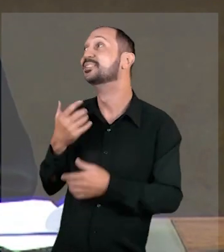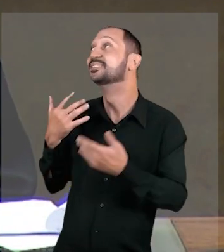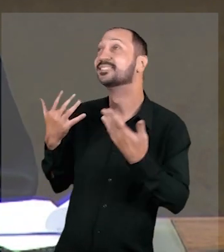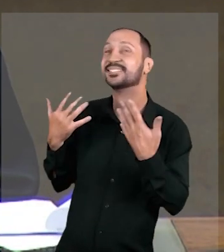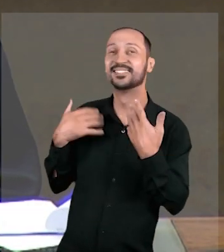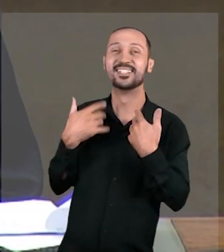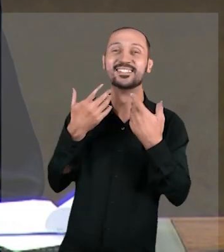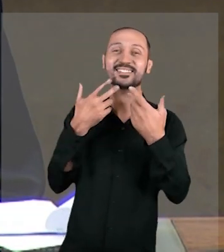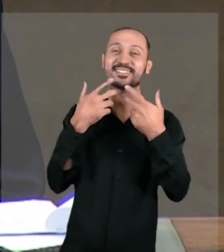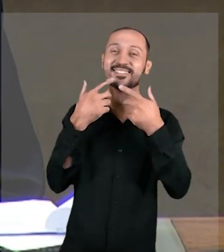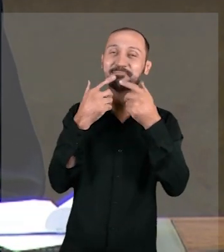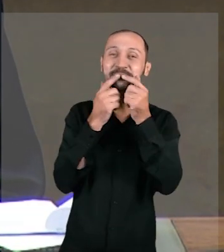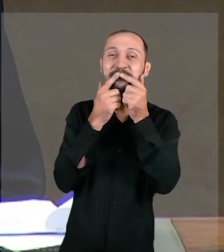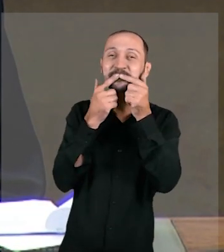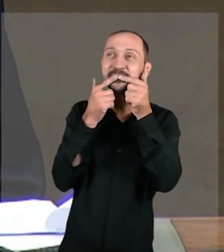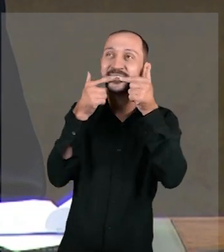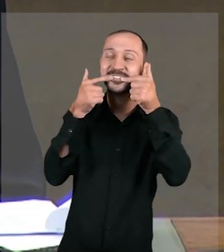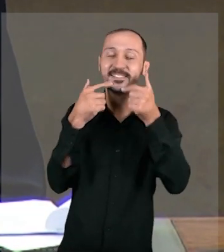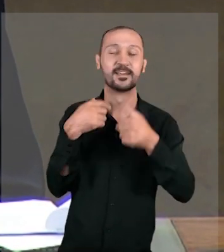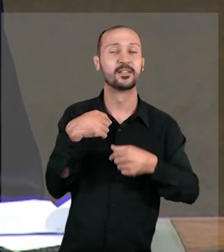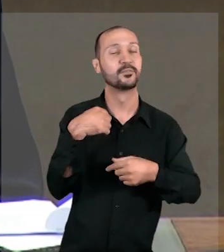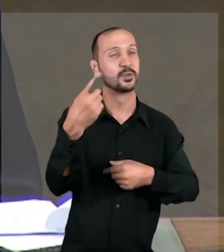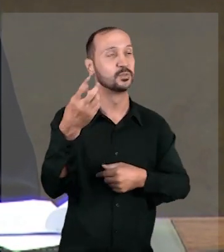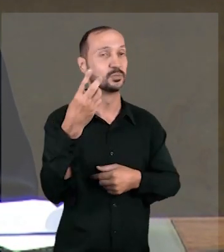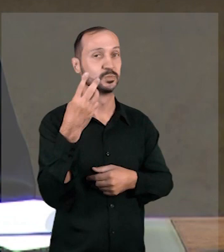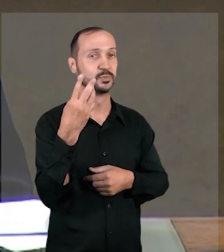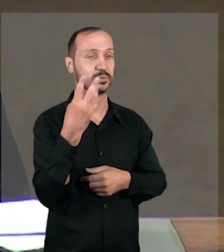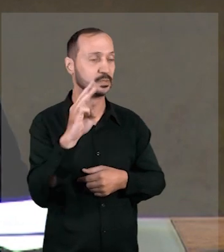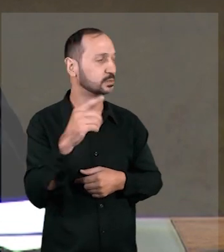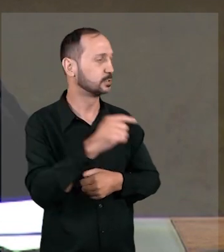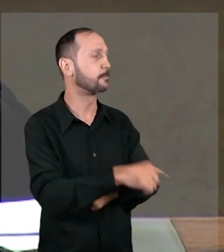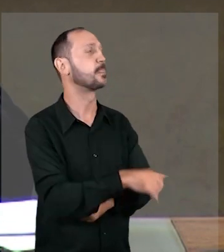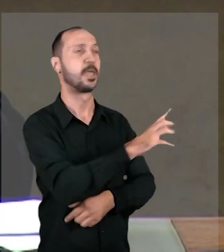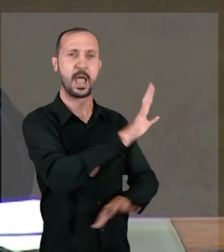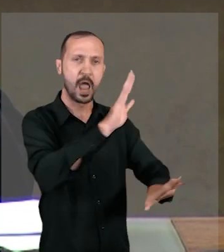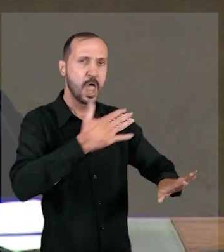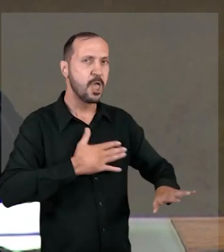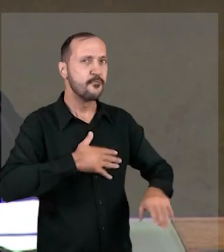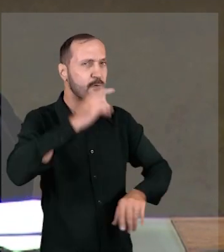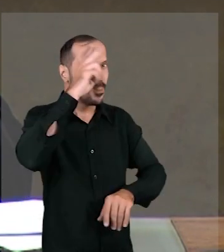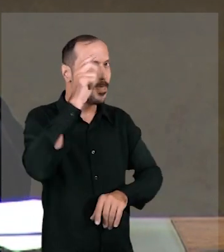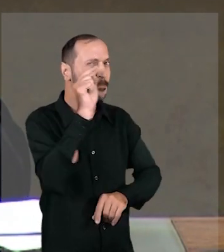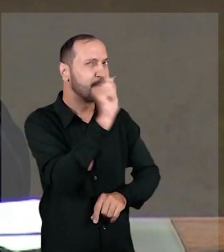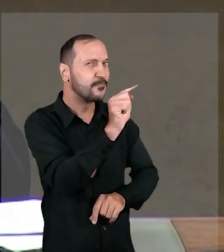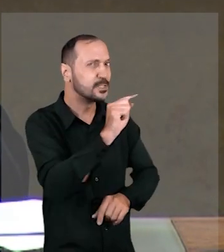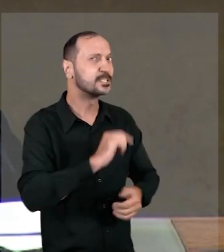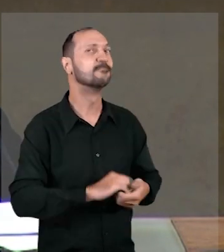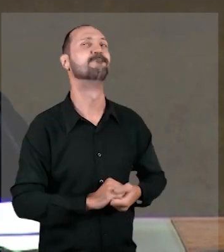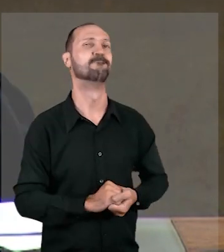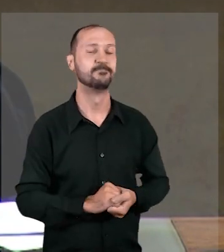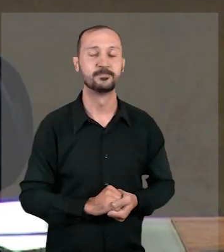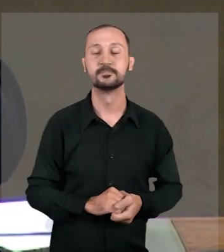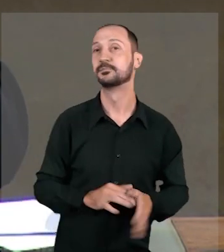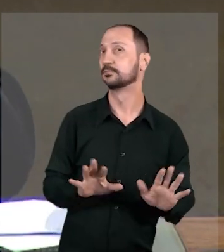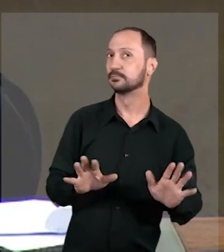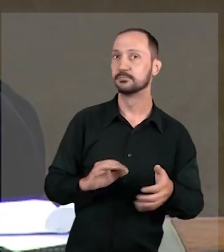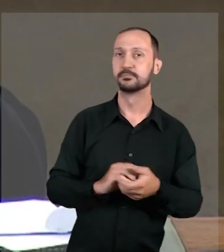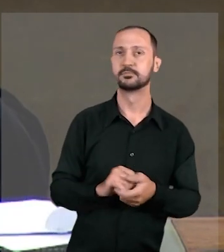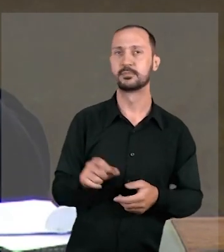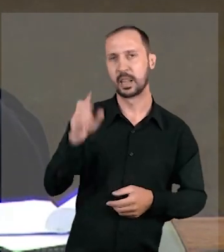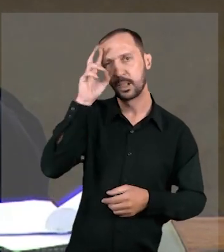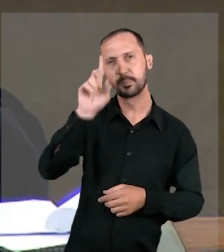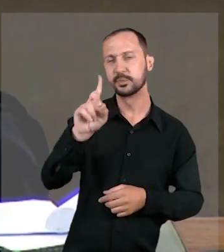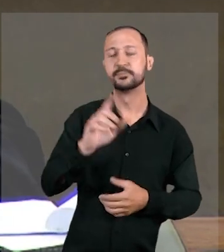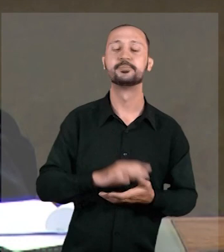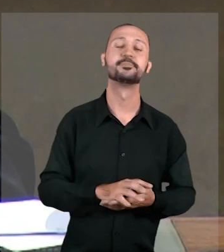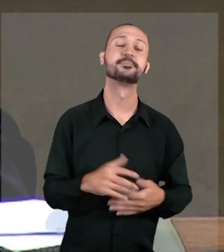Sorri assim, constrangido, e ele ainda voltou uma terceira vez e disse: eu vou lembrar quem é o senhor. Bom, não